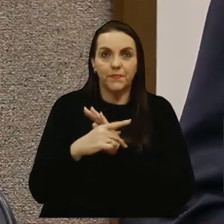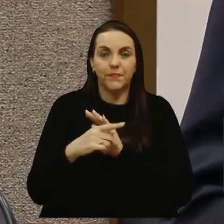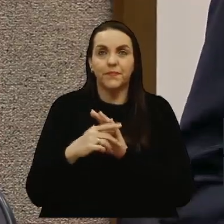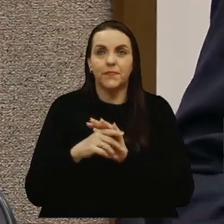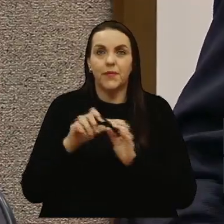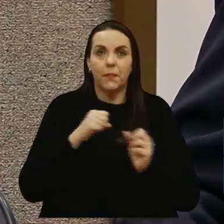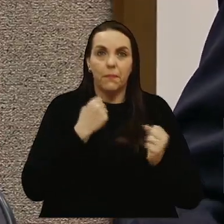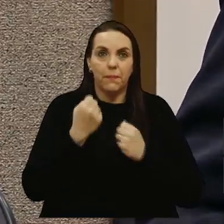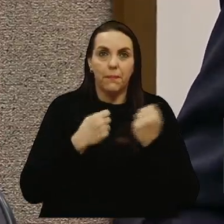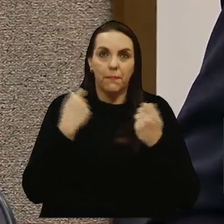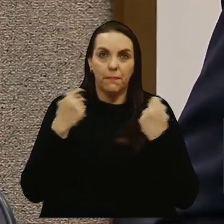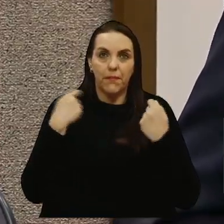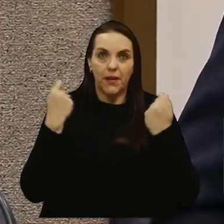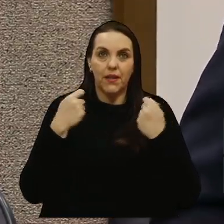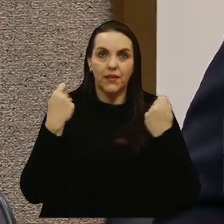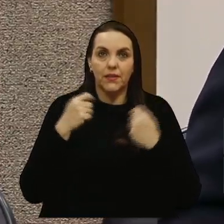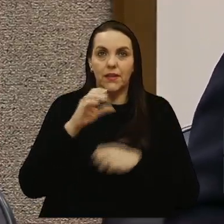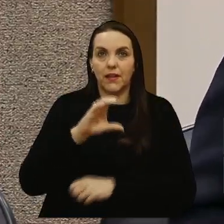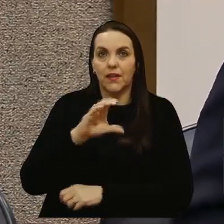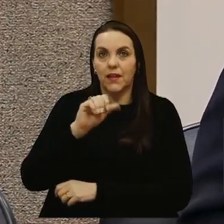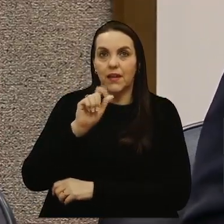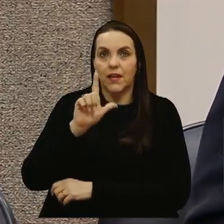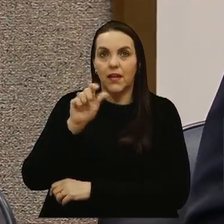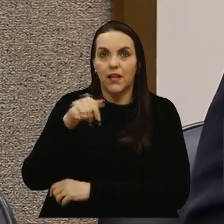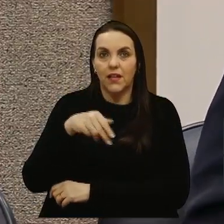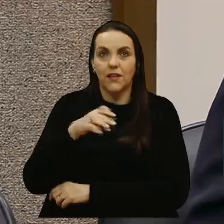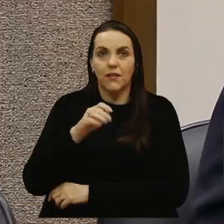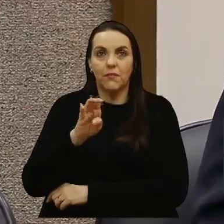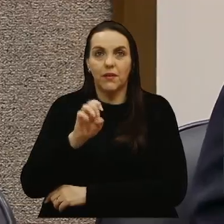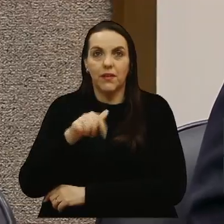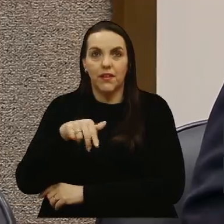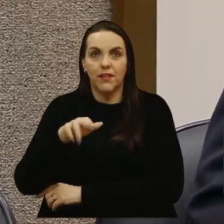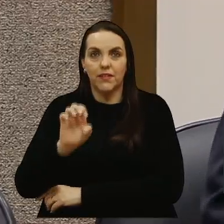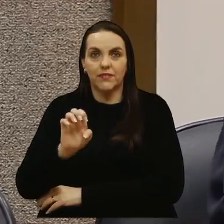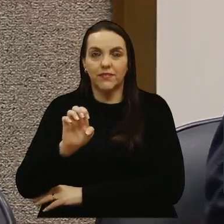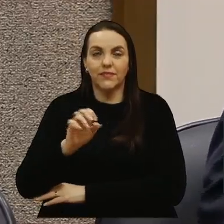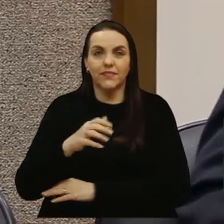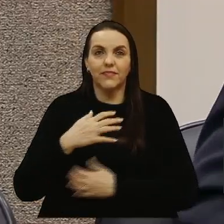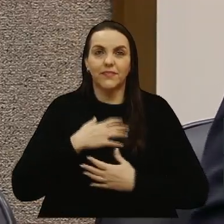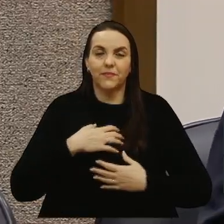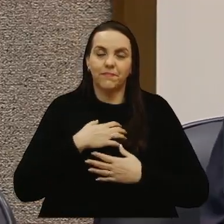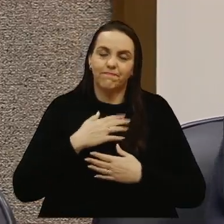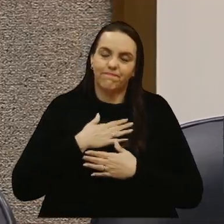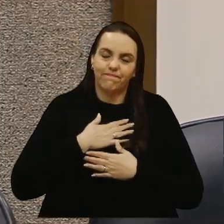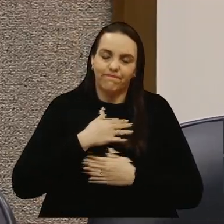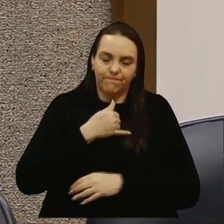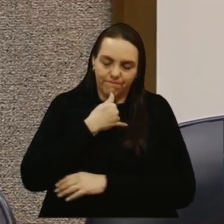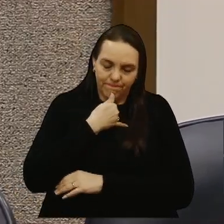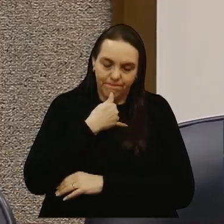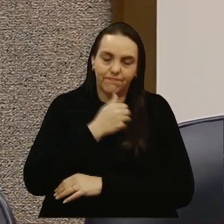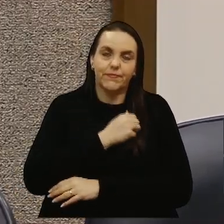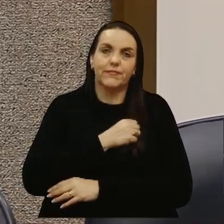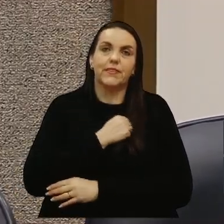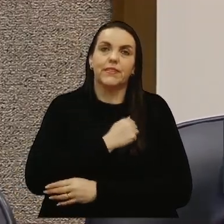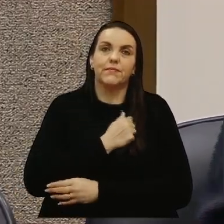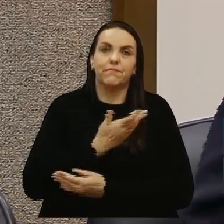Sempre foi meu amigo, nunca foi concorrente. Então, meus sentimentos a toda a família, os filhos, a